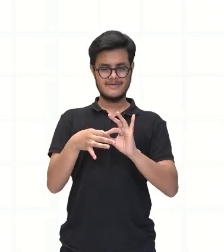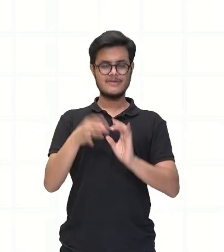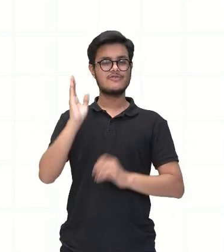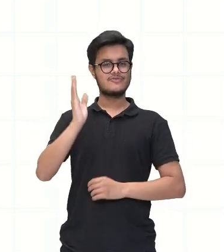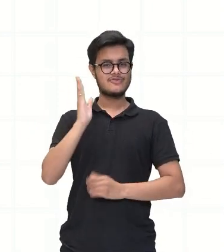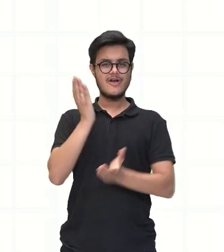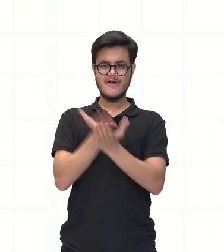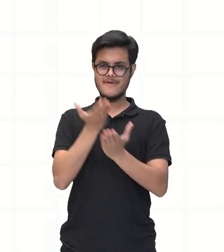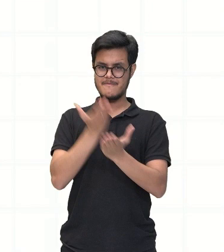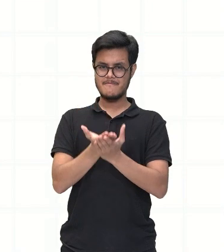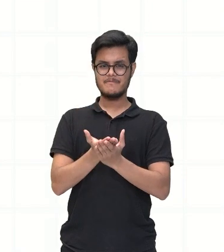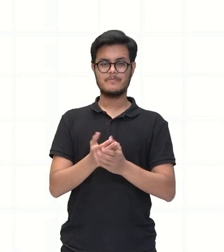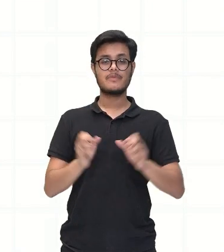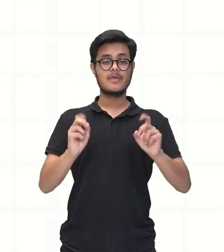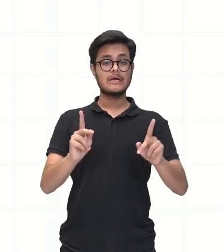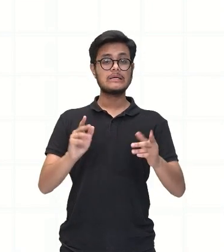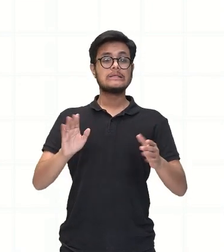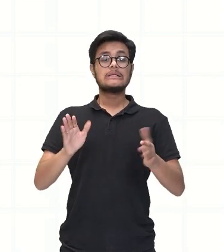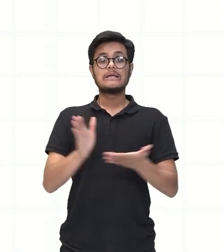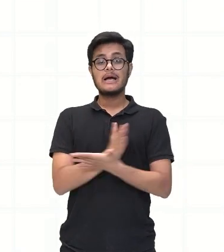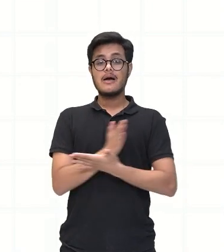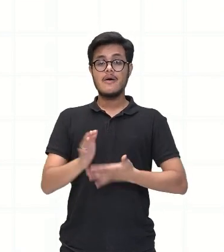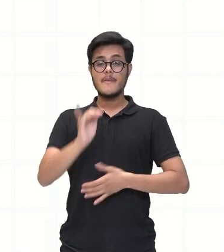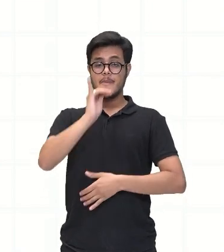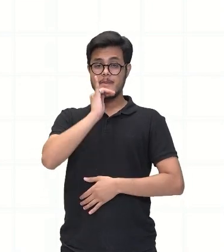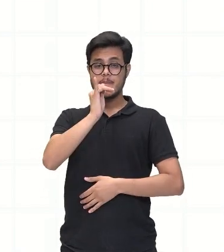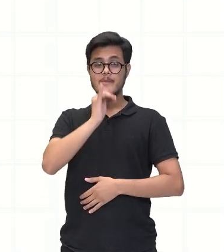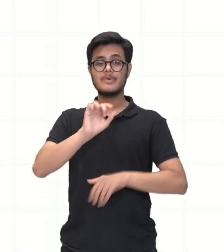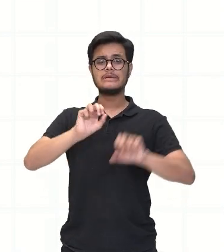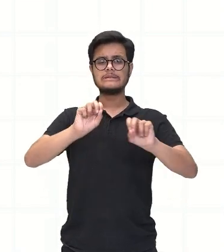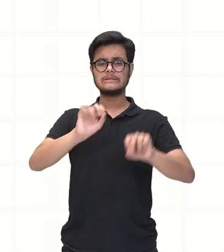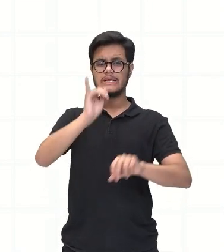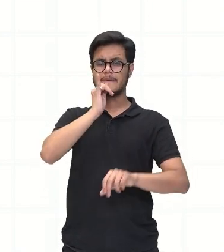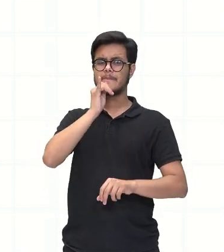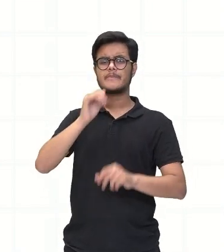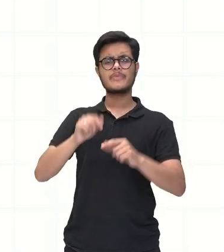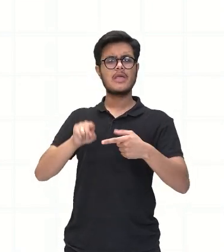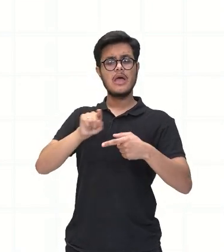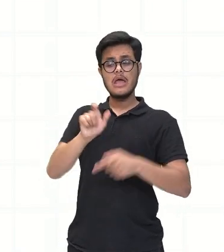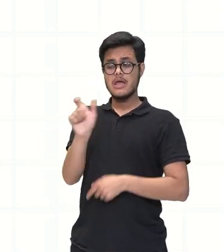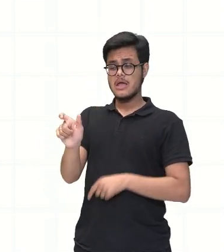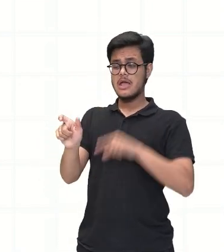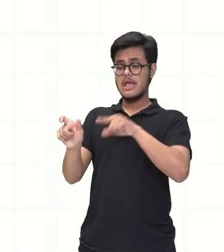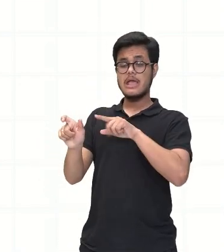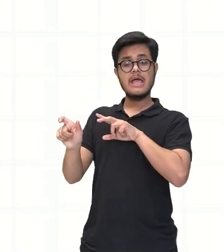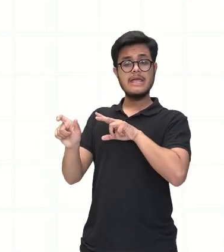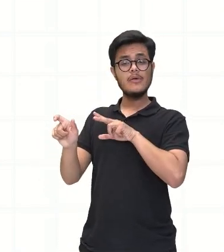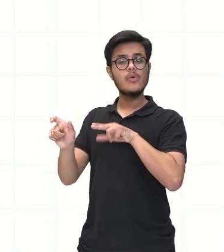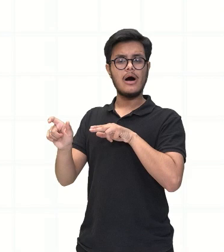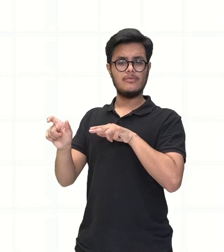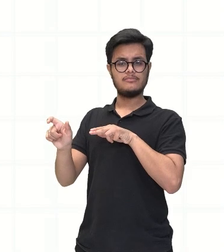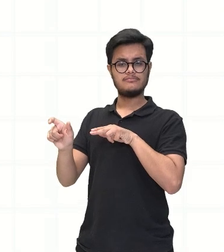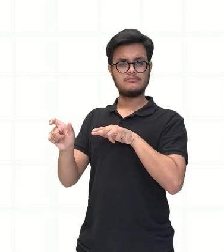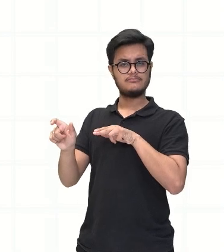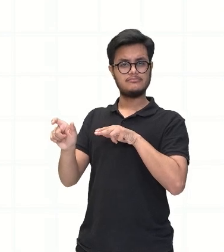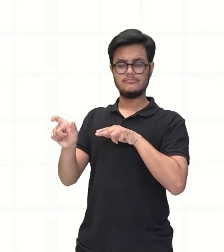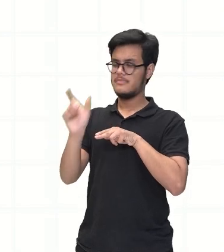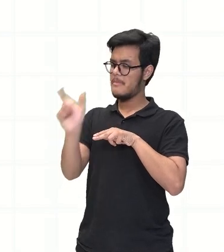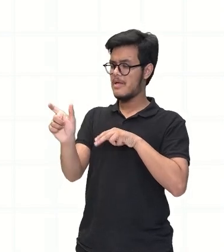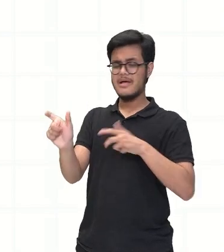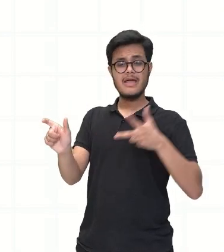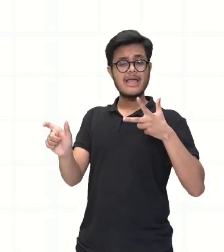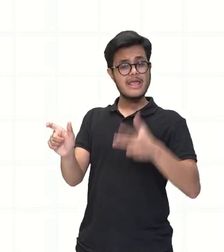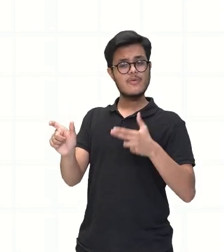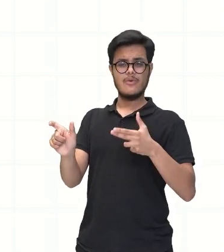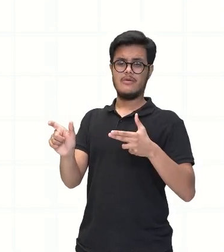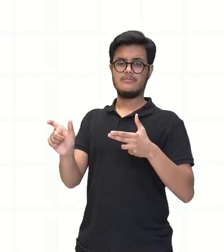estudando até agora. Cujos elementos conservam sua autonomia. Olha só, observa aí. Você vai utilizar o hífen em elementos